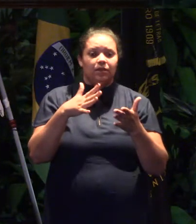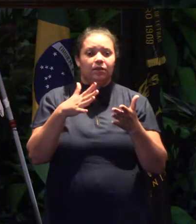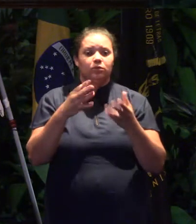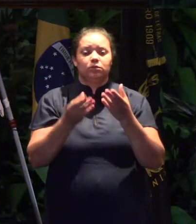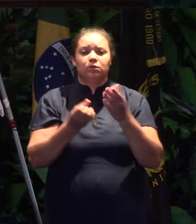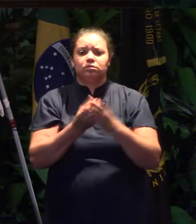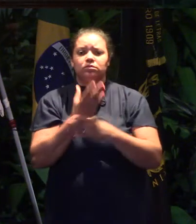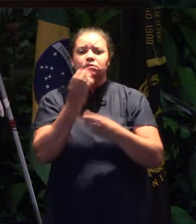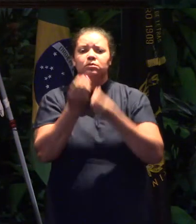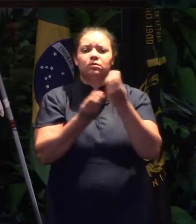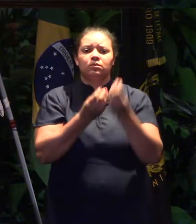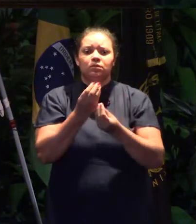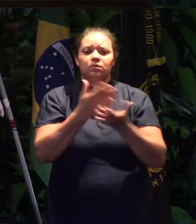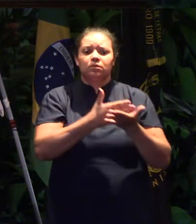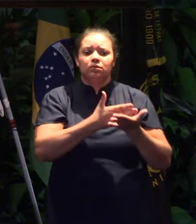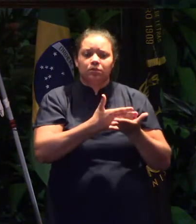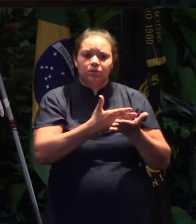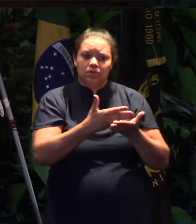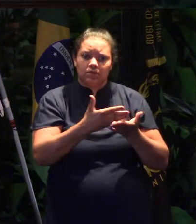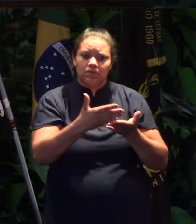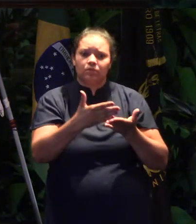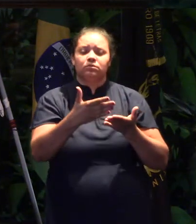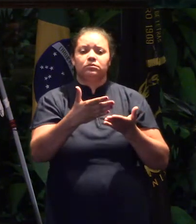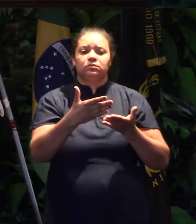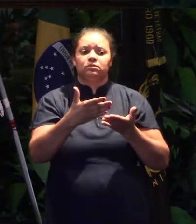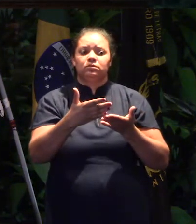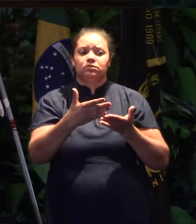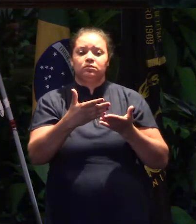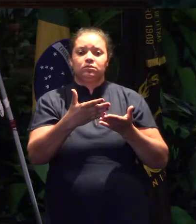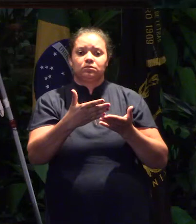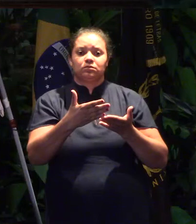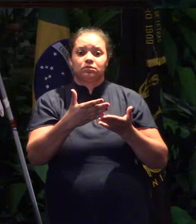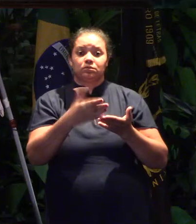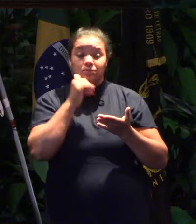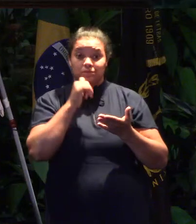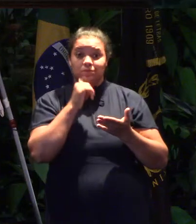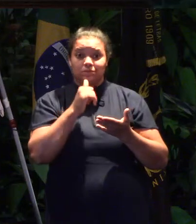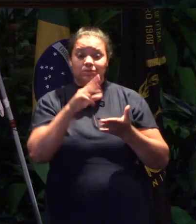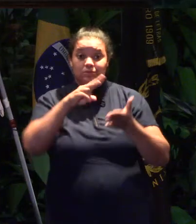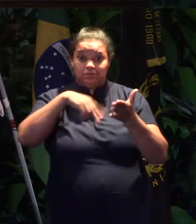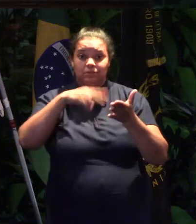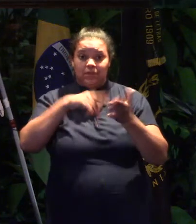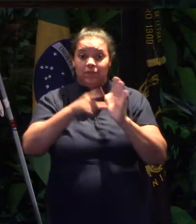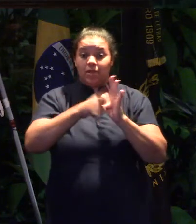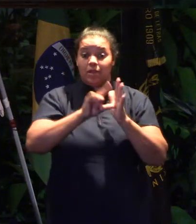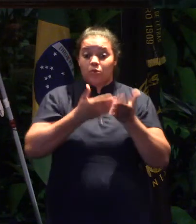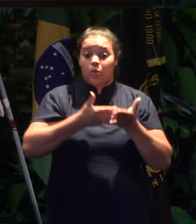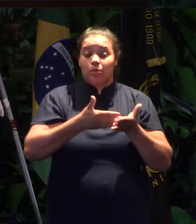ele começou, né? Como o livro começou. Ele, como disse a Luciana, lá lendo o início lá na apresentação,